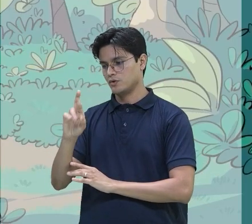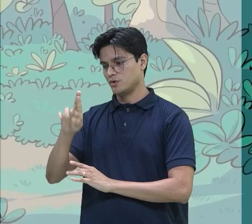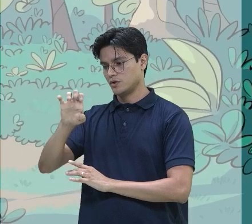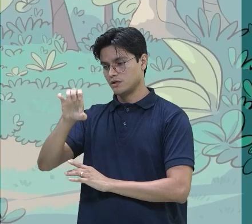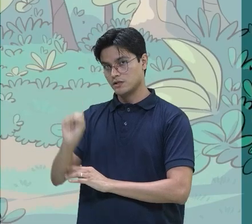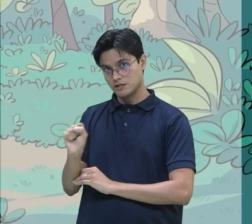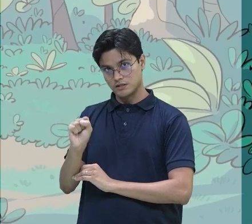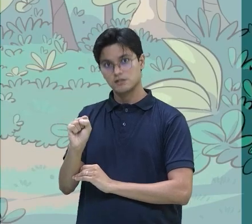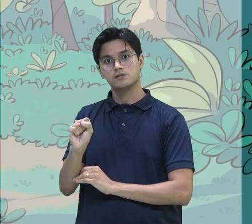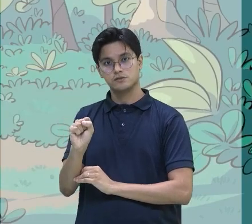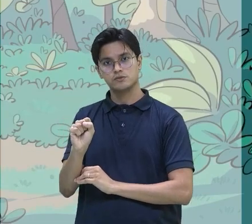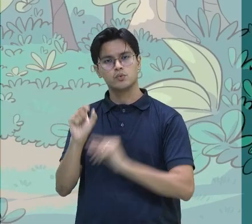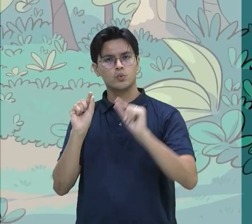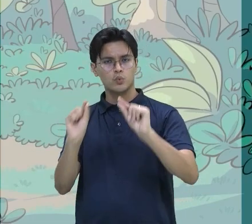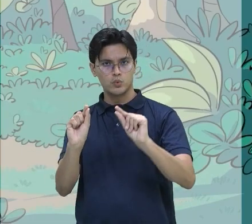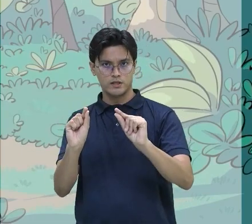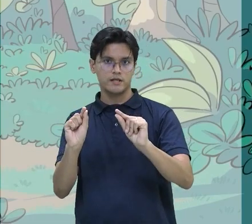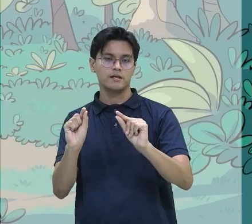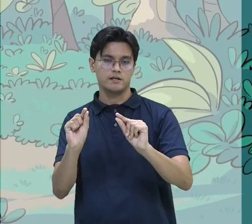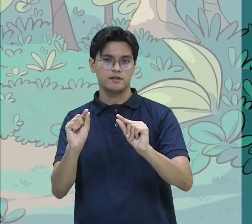eles: